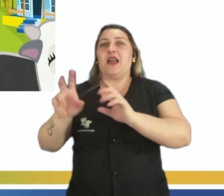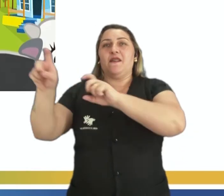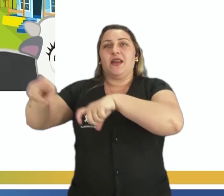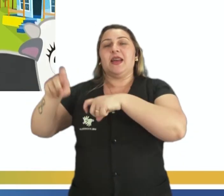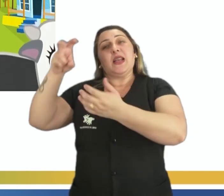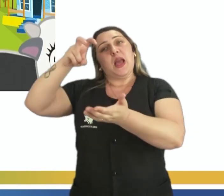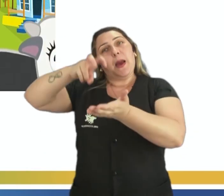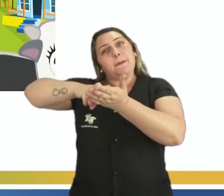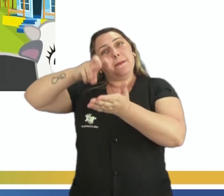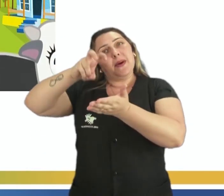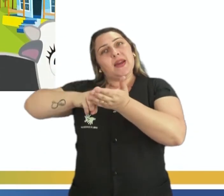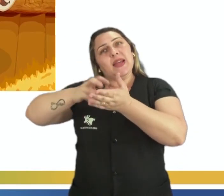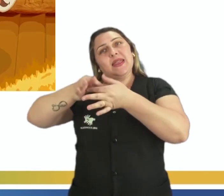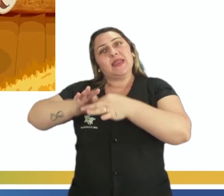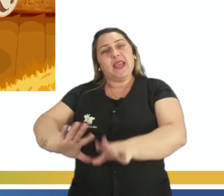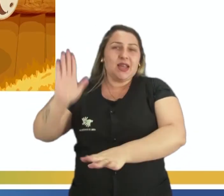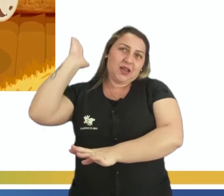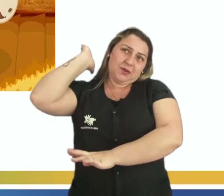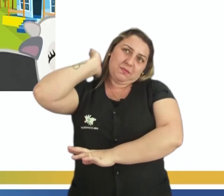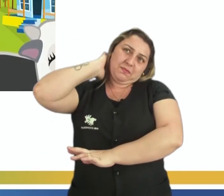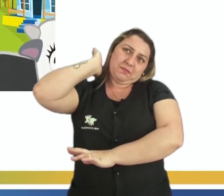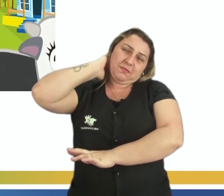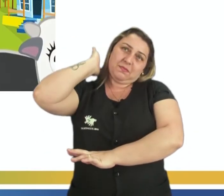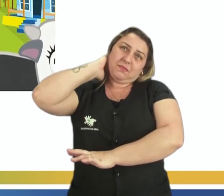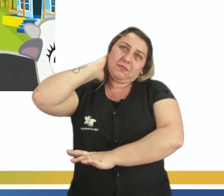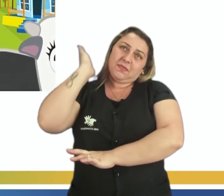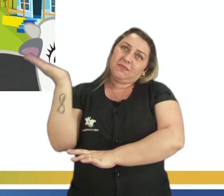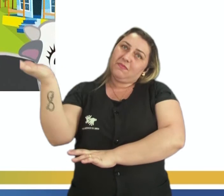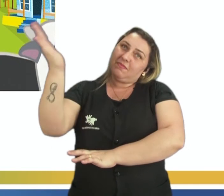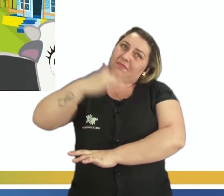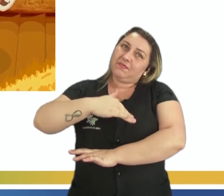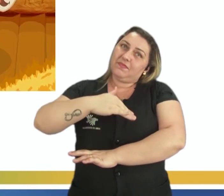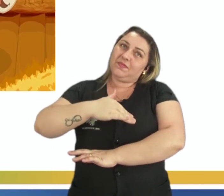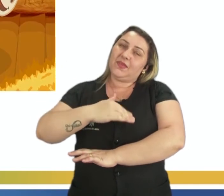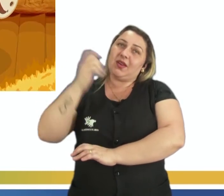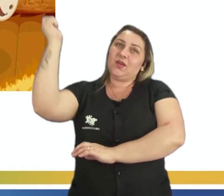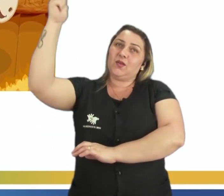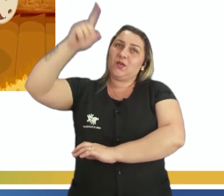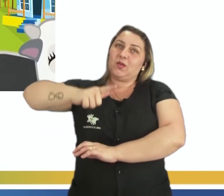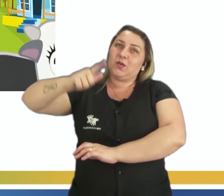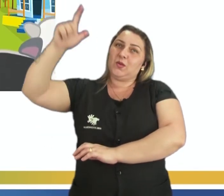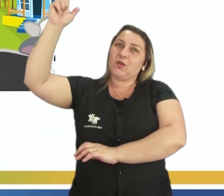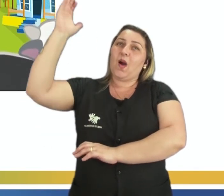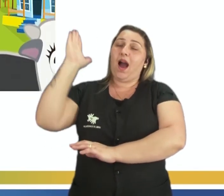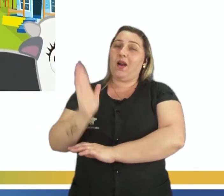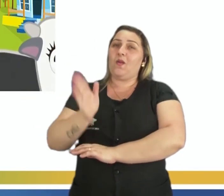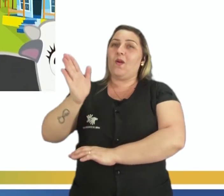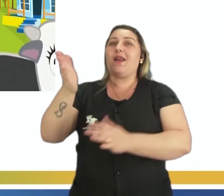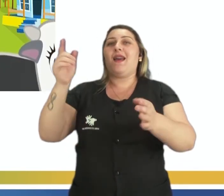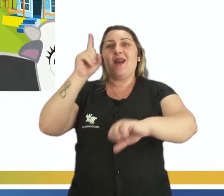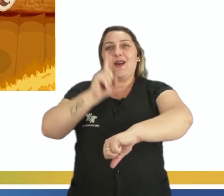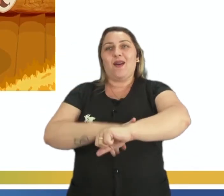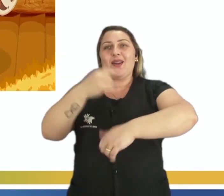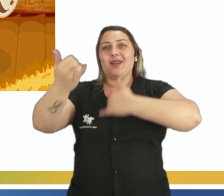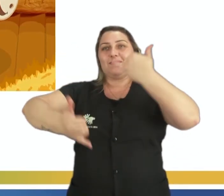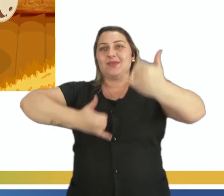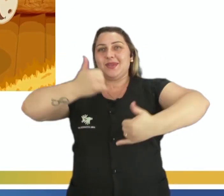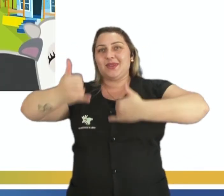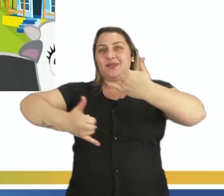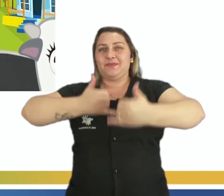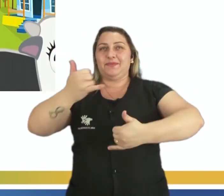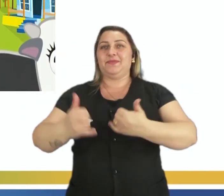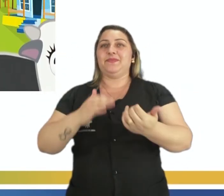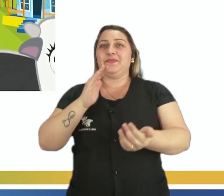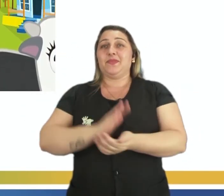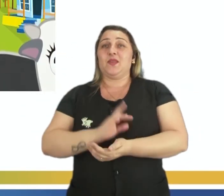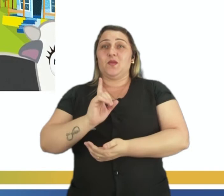manhã, deixa de manhã e vem pra cá, que o sol raiou e agora é hora de brincar.